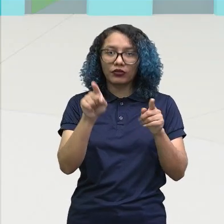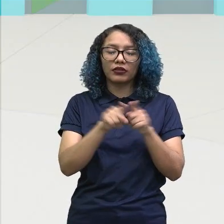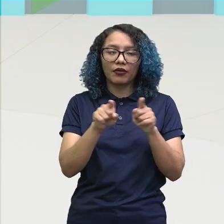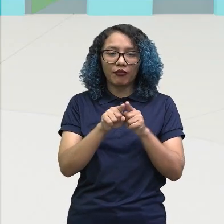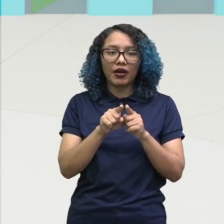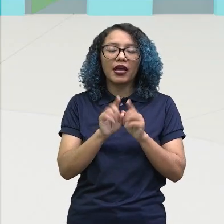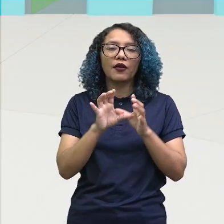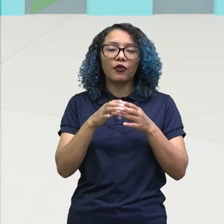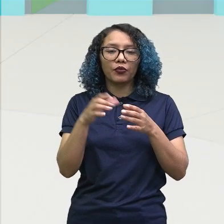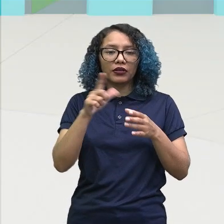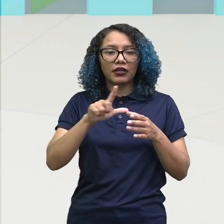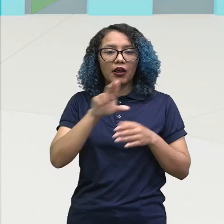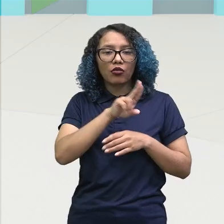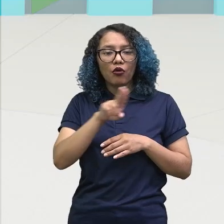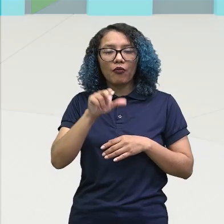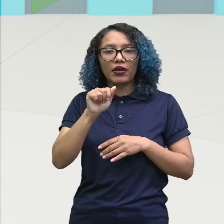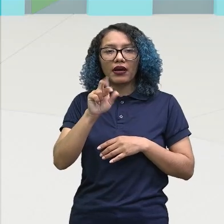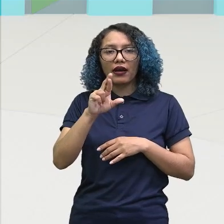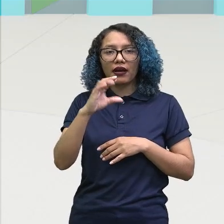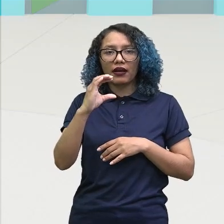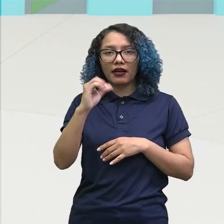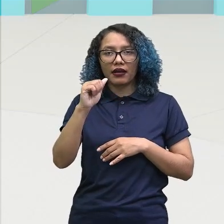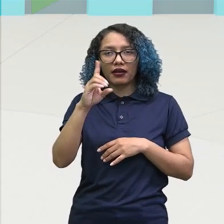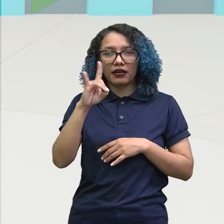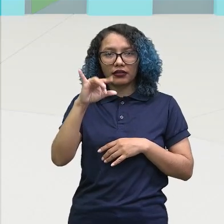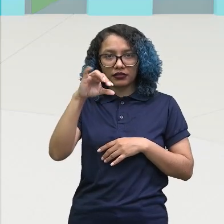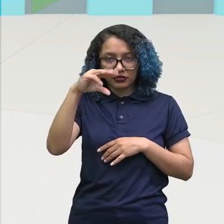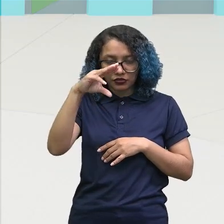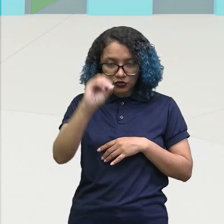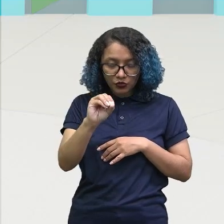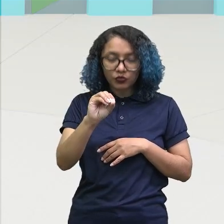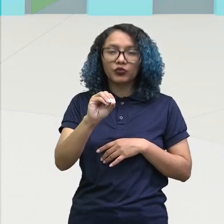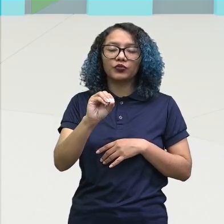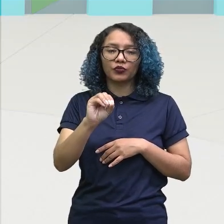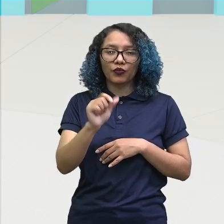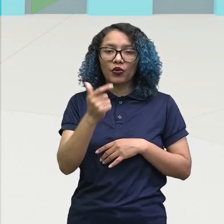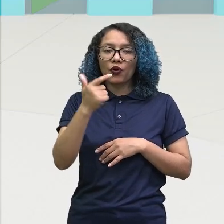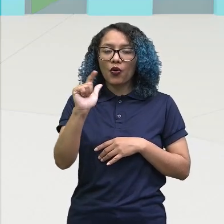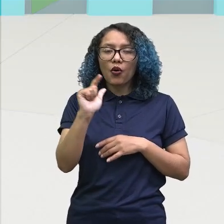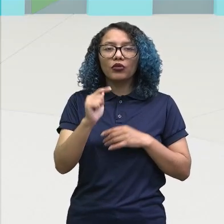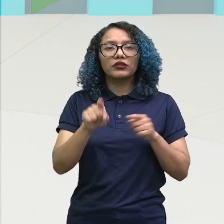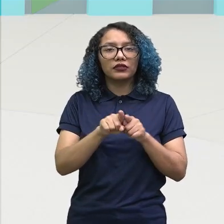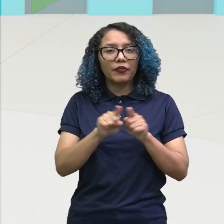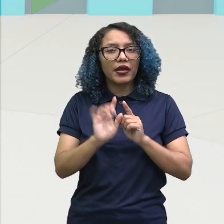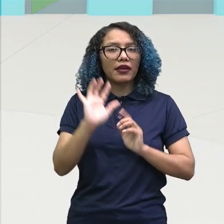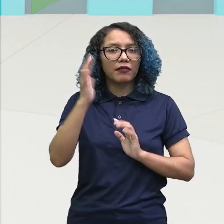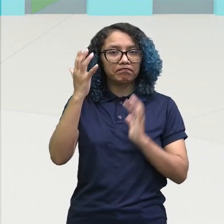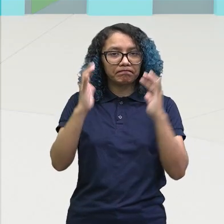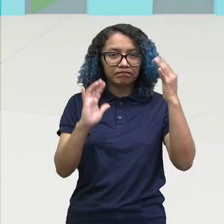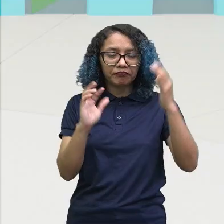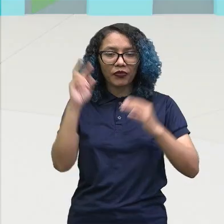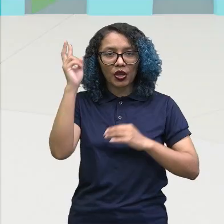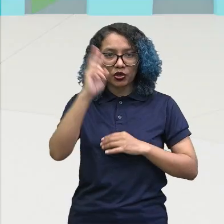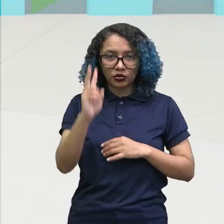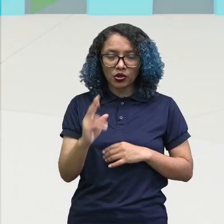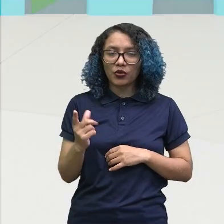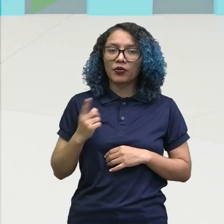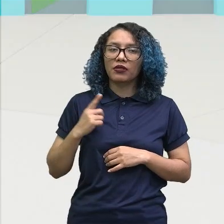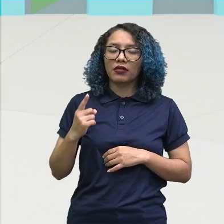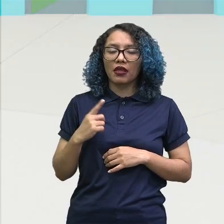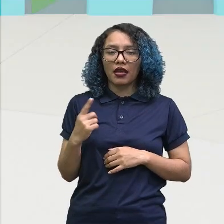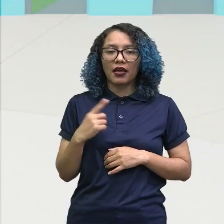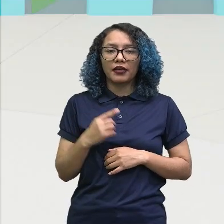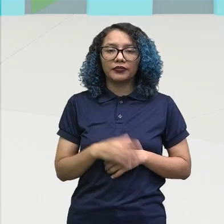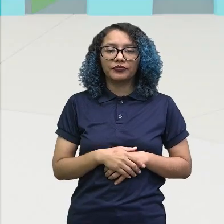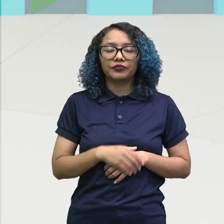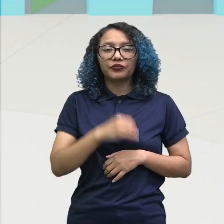literária chamada Arcadismo, não é? Aqui nós vamos ter outros processos históricos acontecendo, sobretudo